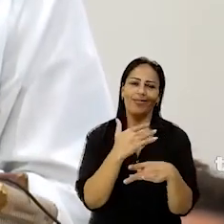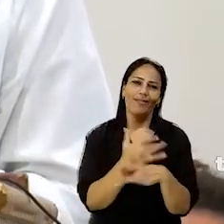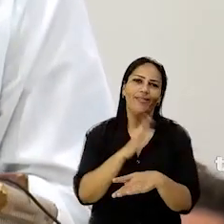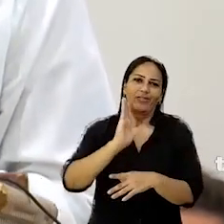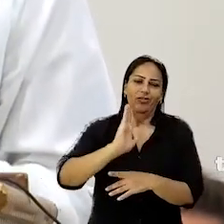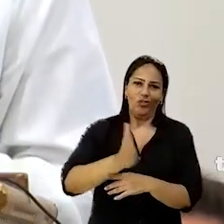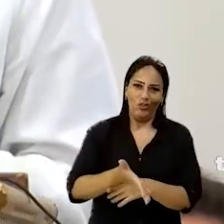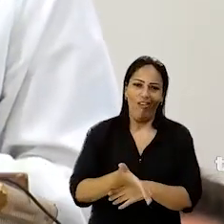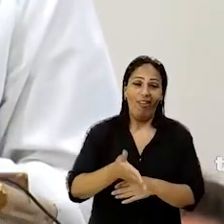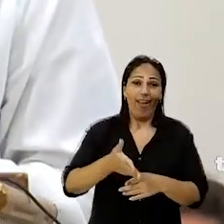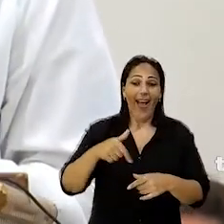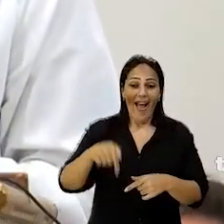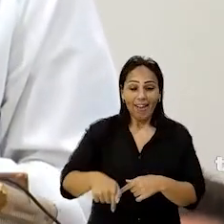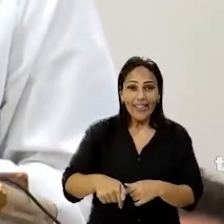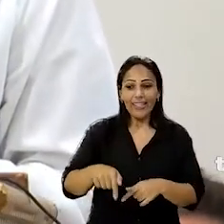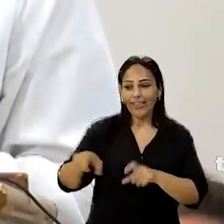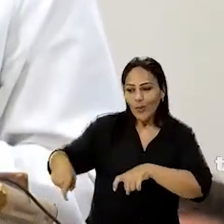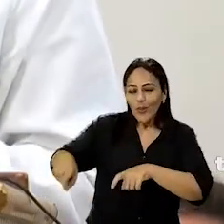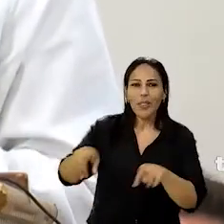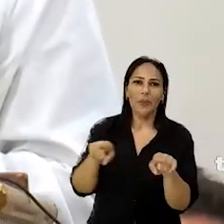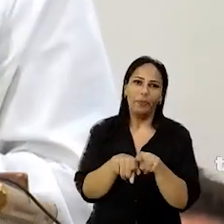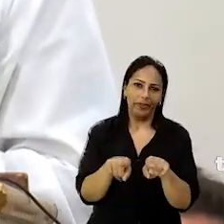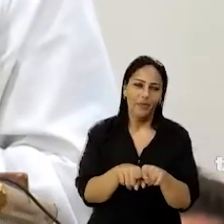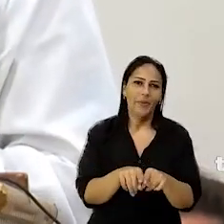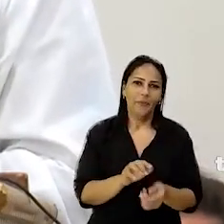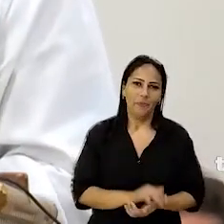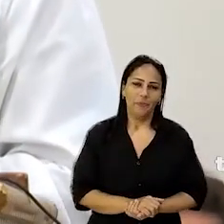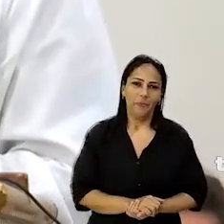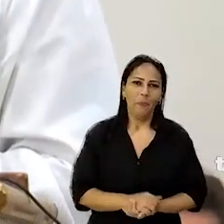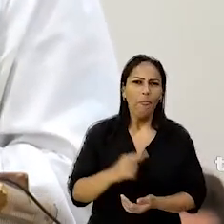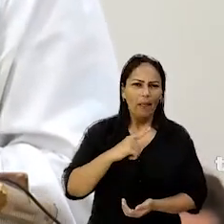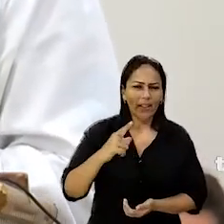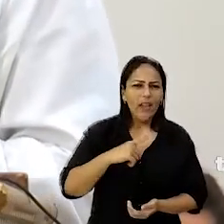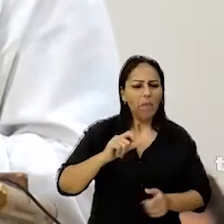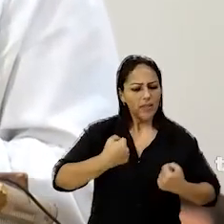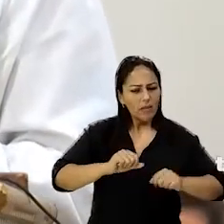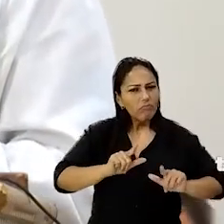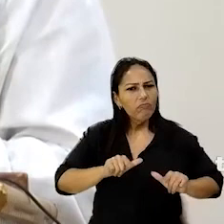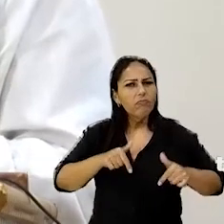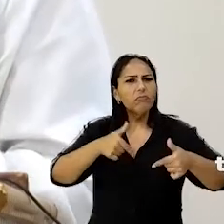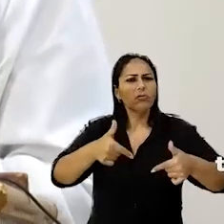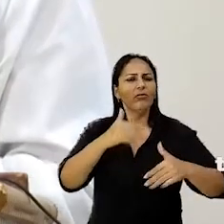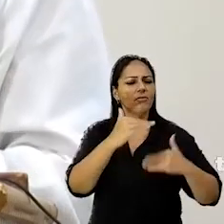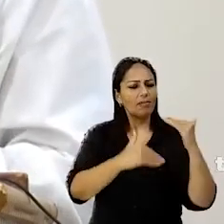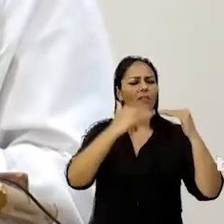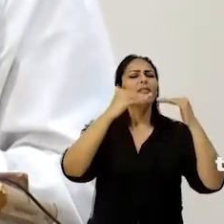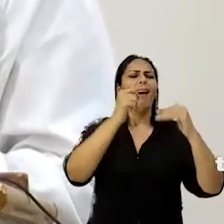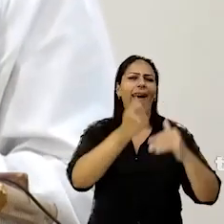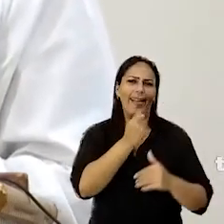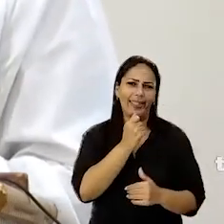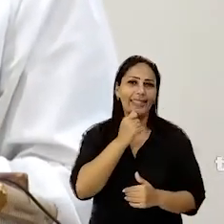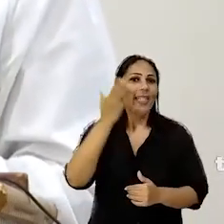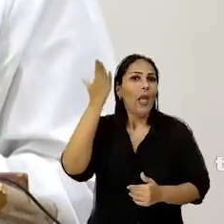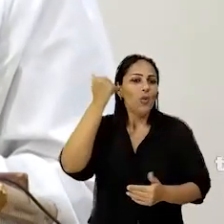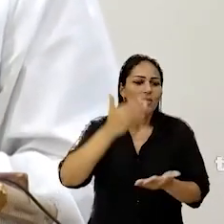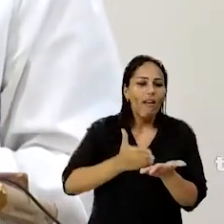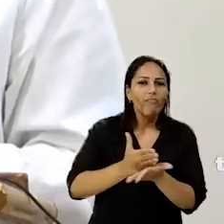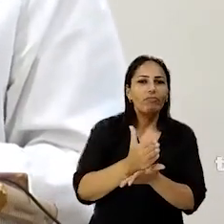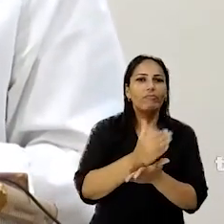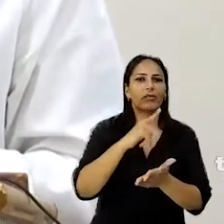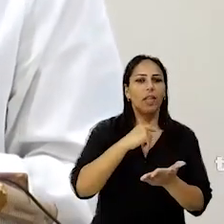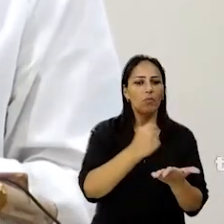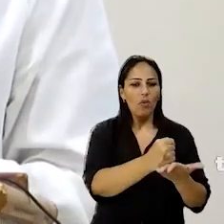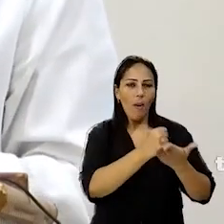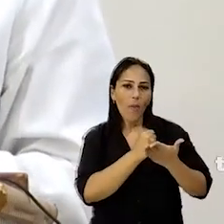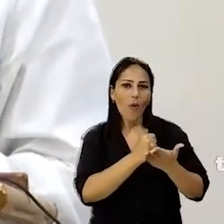na cidade e no campo. Eu repito, nós temos que avançar muito. Eu sei os caminhos, temos o apoio